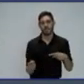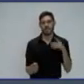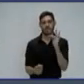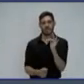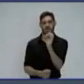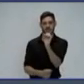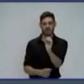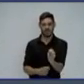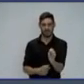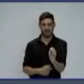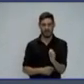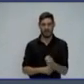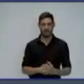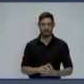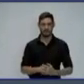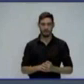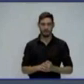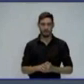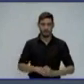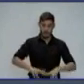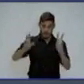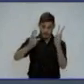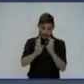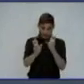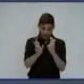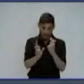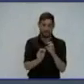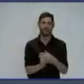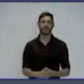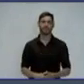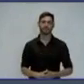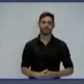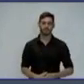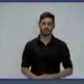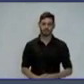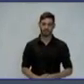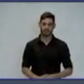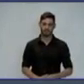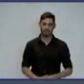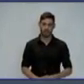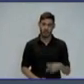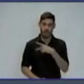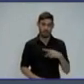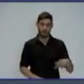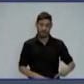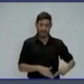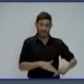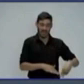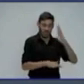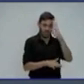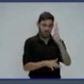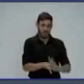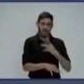Superior Eleitoral. Fecho aspas. O presidente da República repetiu